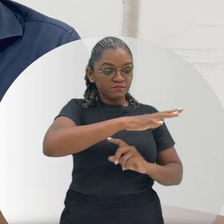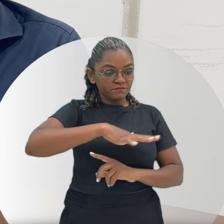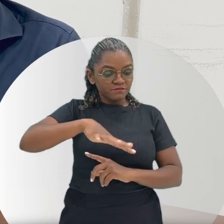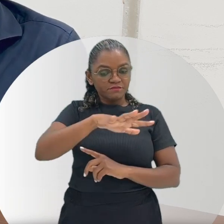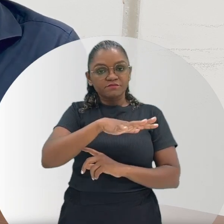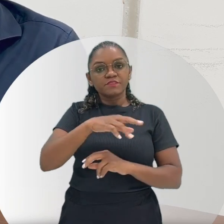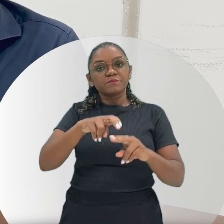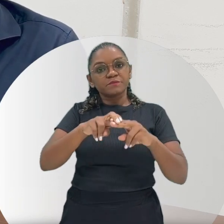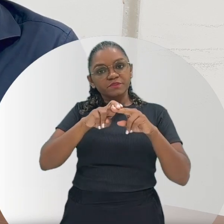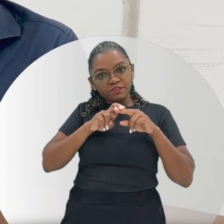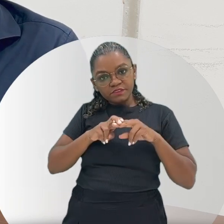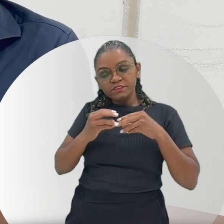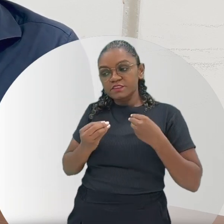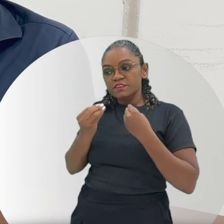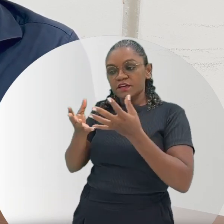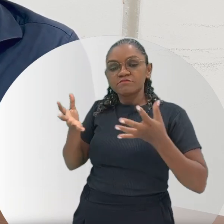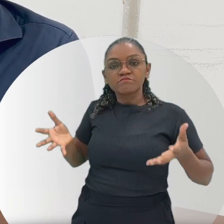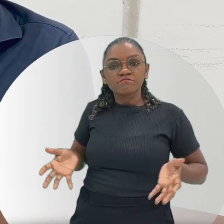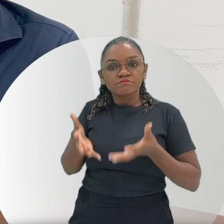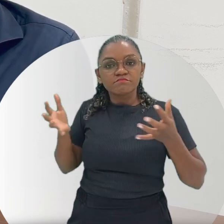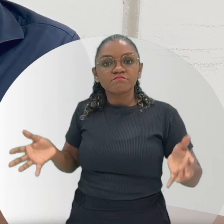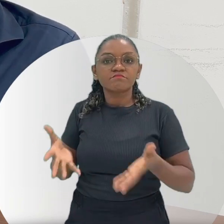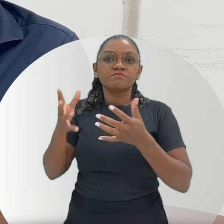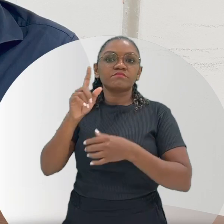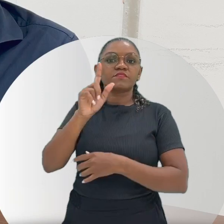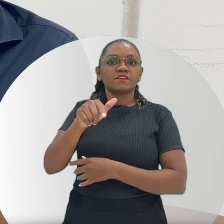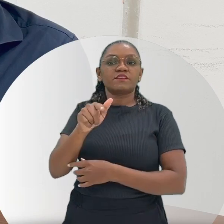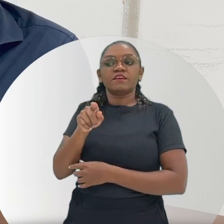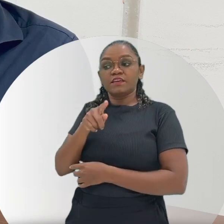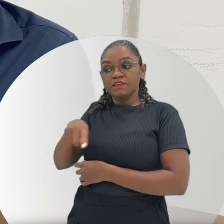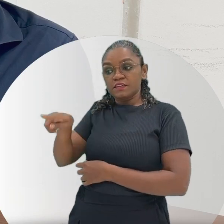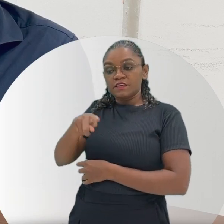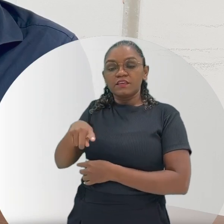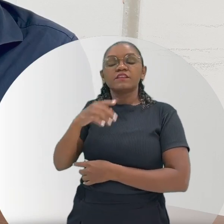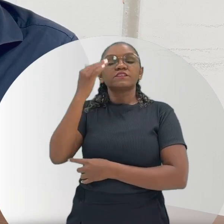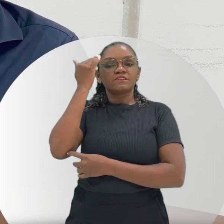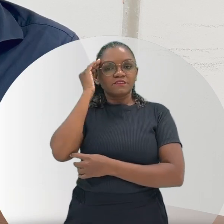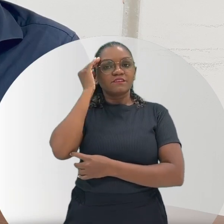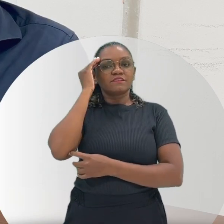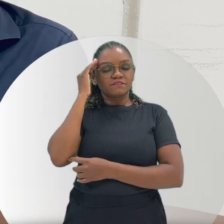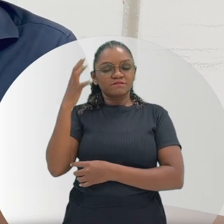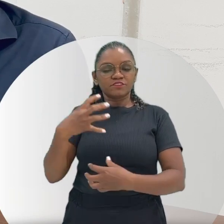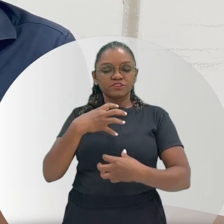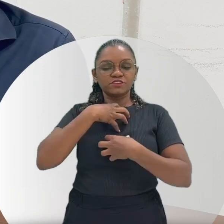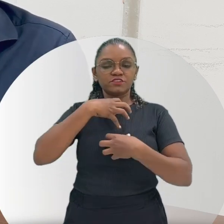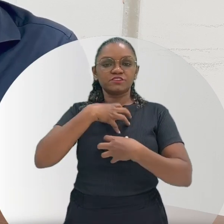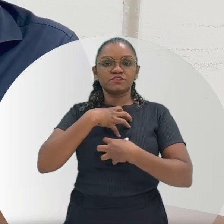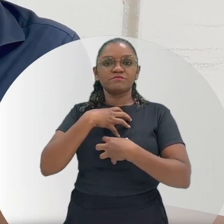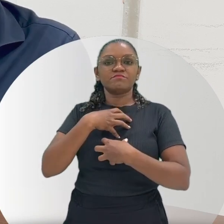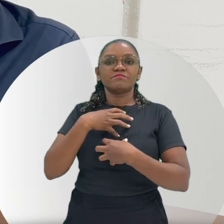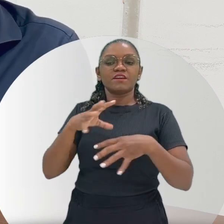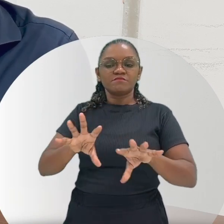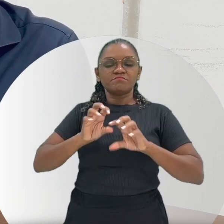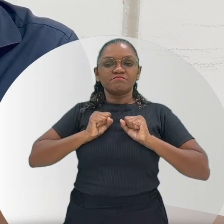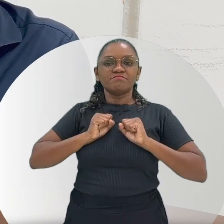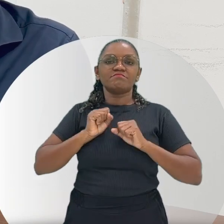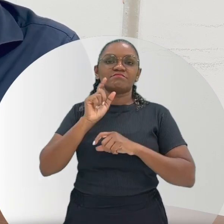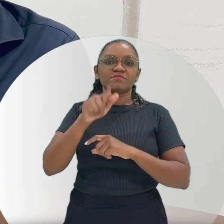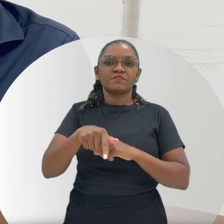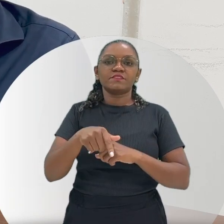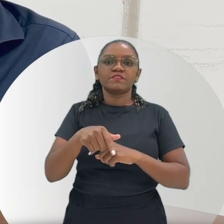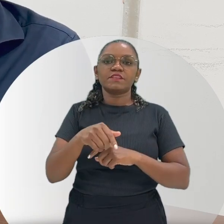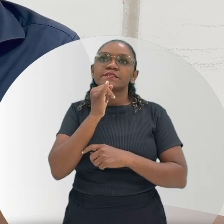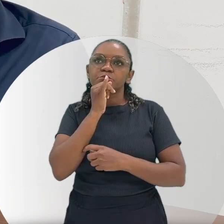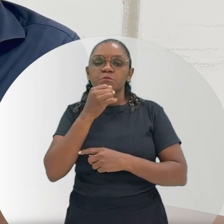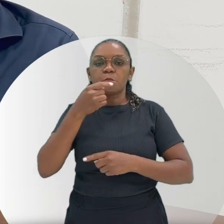está tentando fazer com que os nossos discentes se entendam como parte desse processo. E não alheios a discutir política